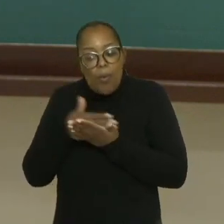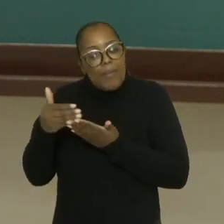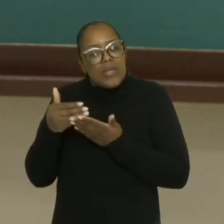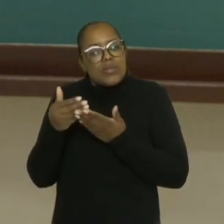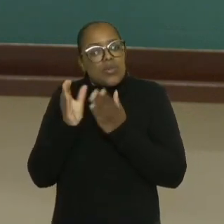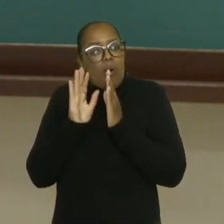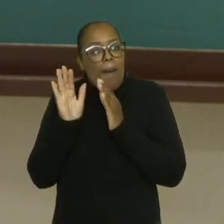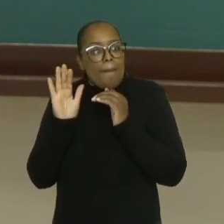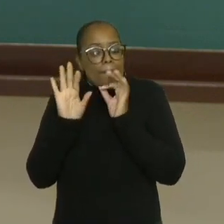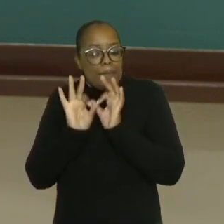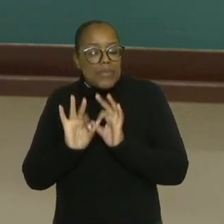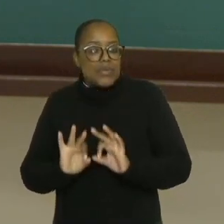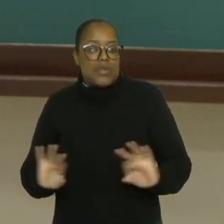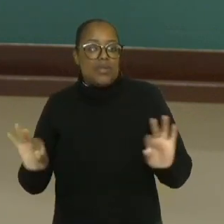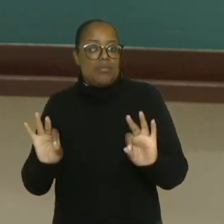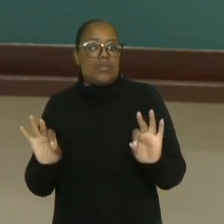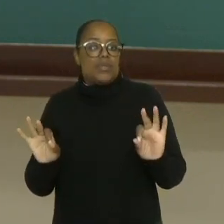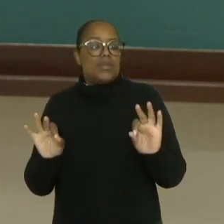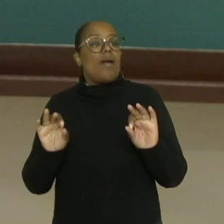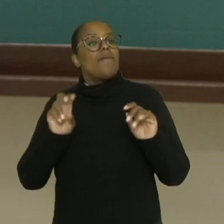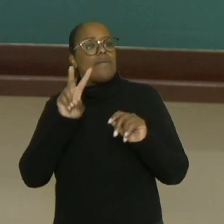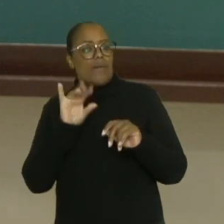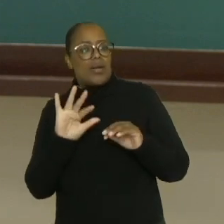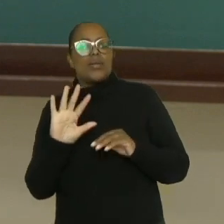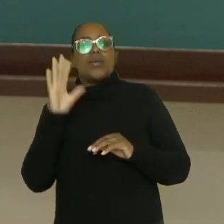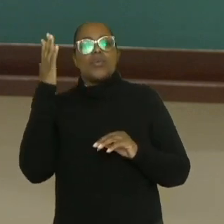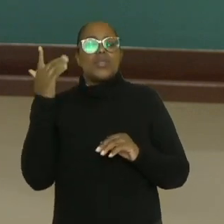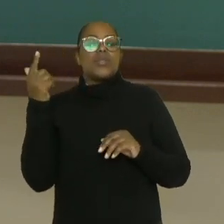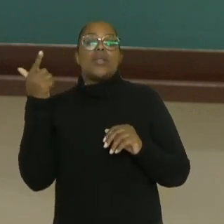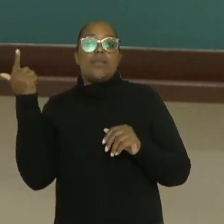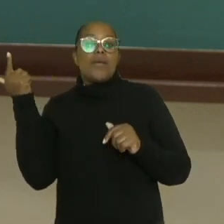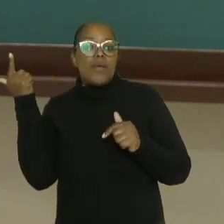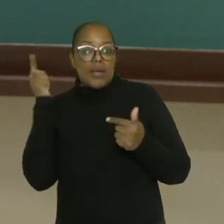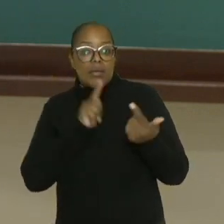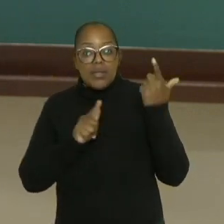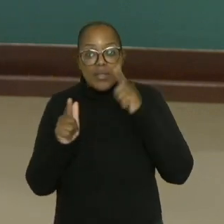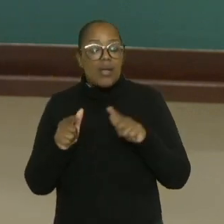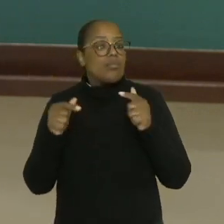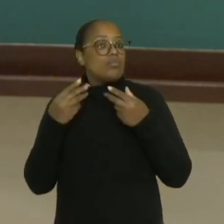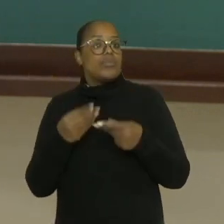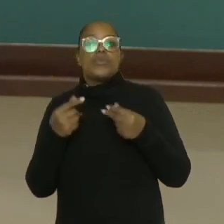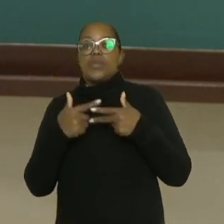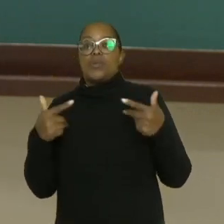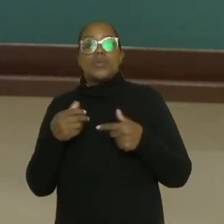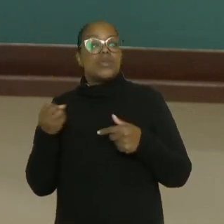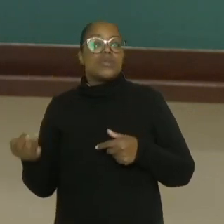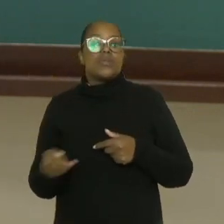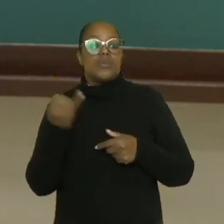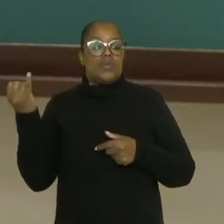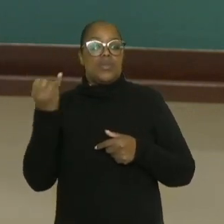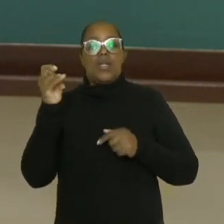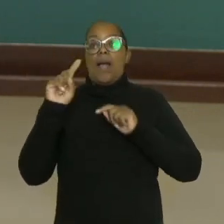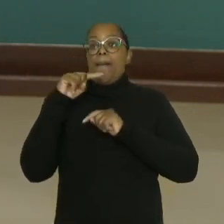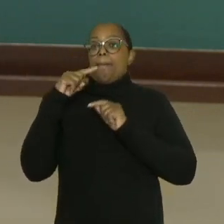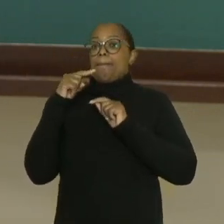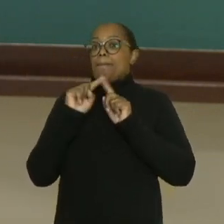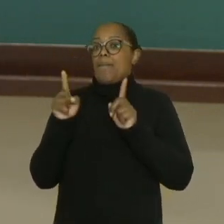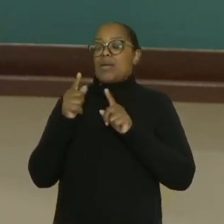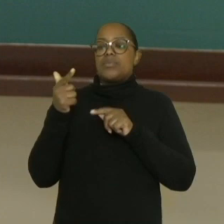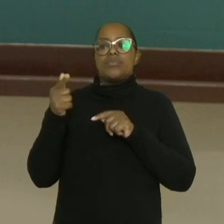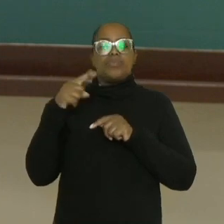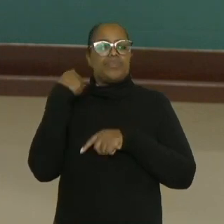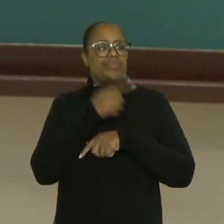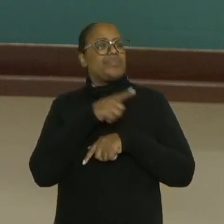dessa cidadania chegar a acontecer, ser conquistada, mas, por outro lado, nós temos também alguns